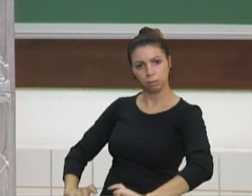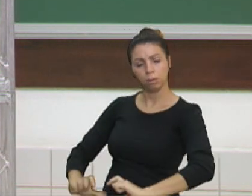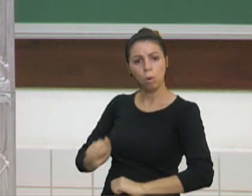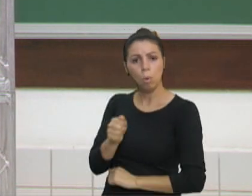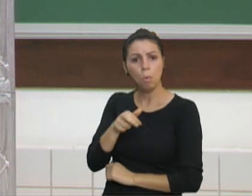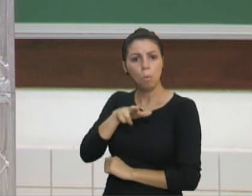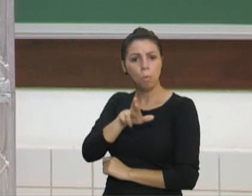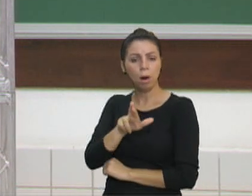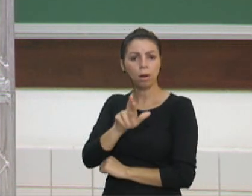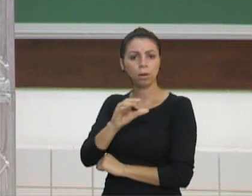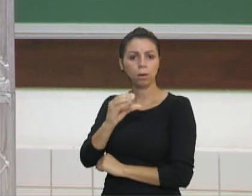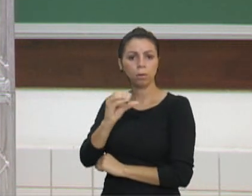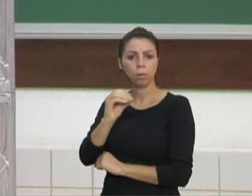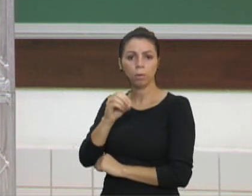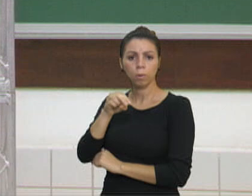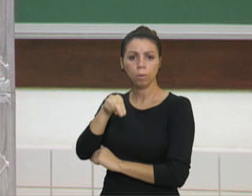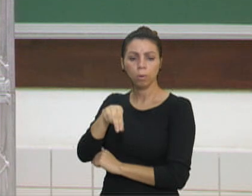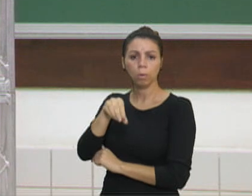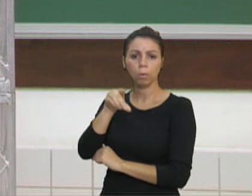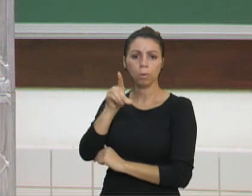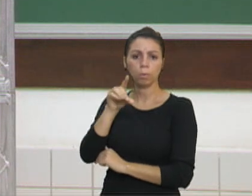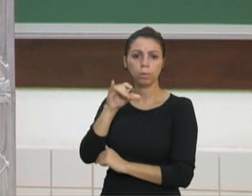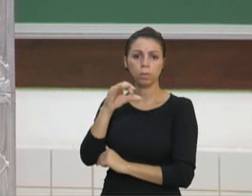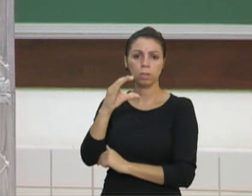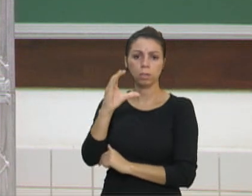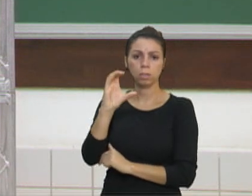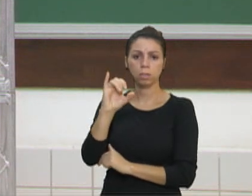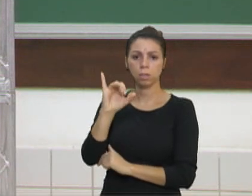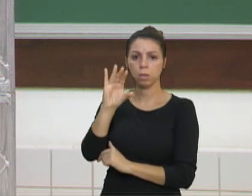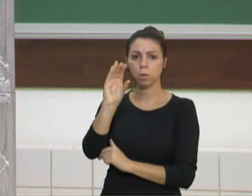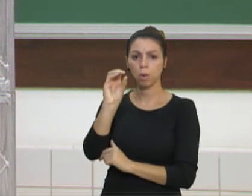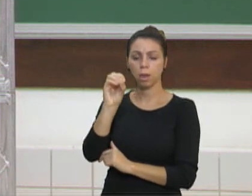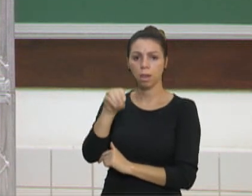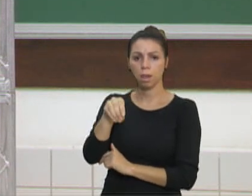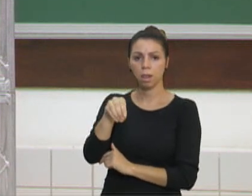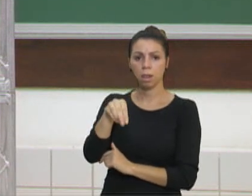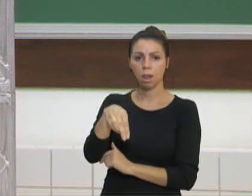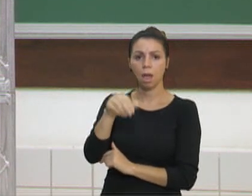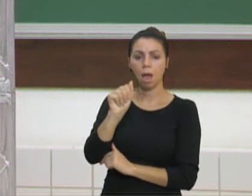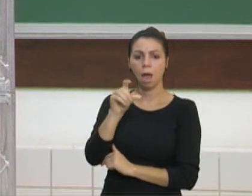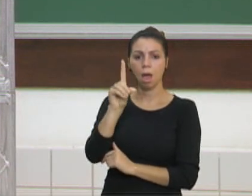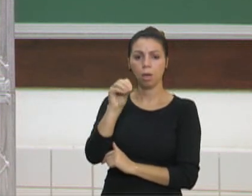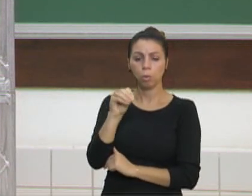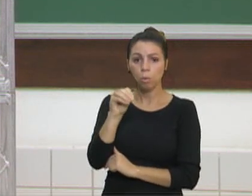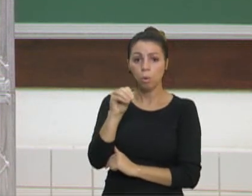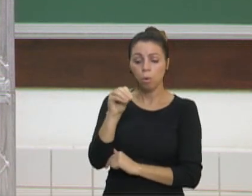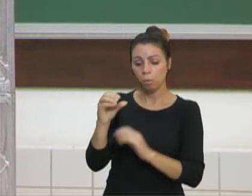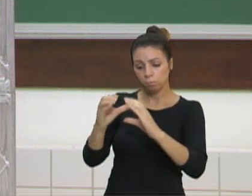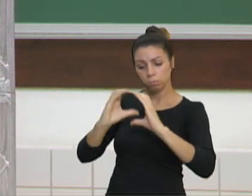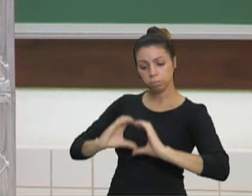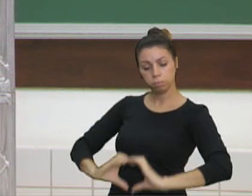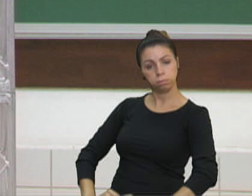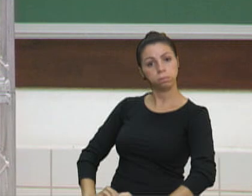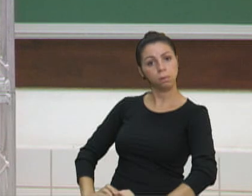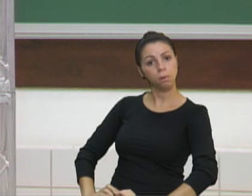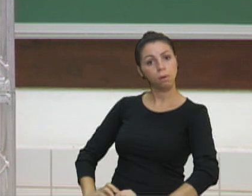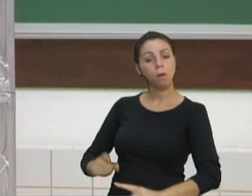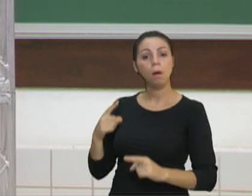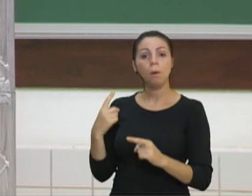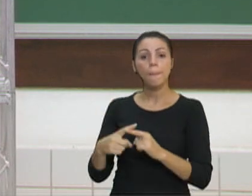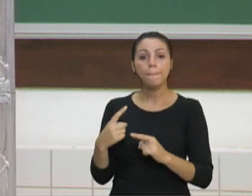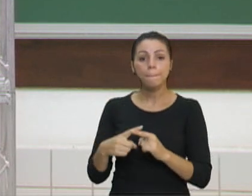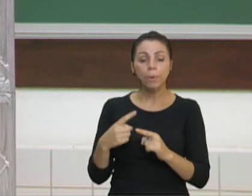ar quente suba e acabe aquecendo o local. Então, sempre existe essa tendência, tá, de que o ar